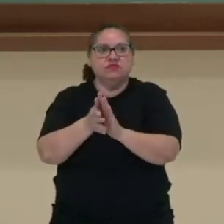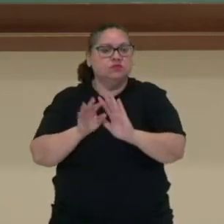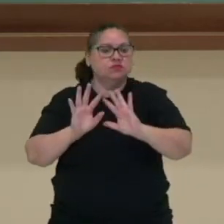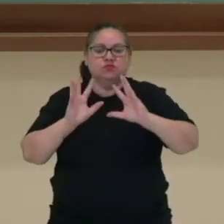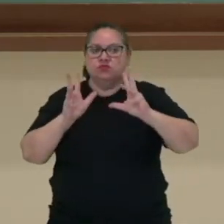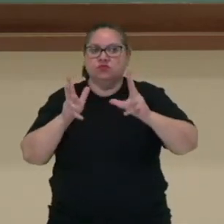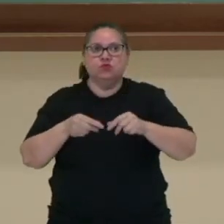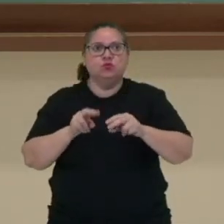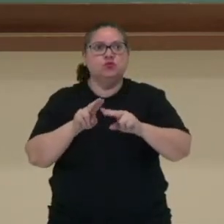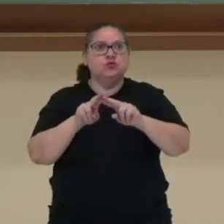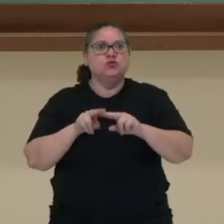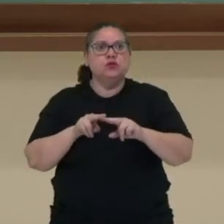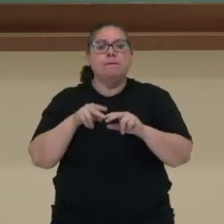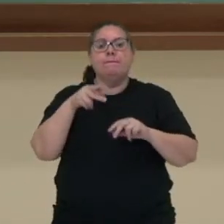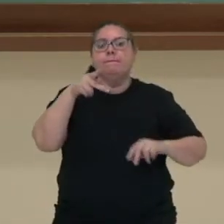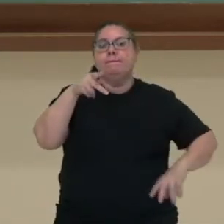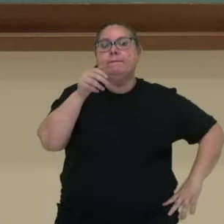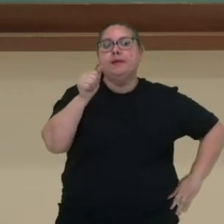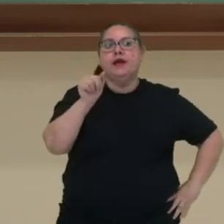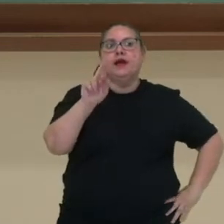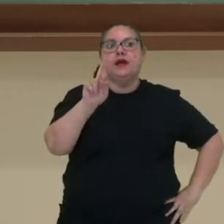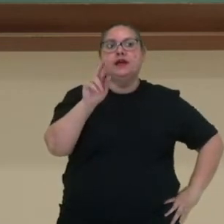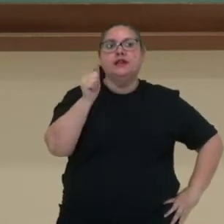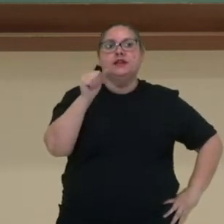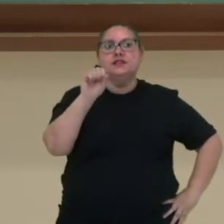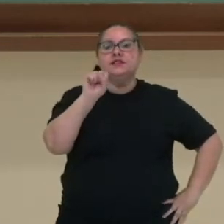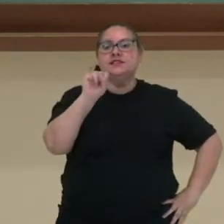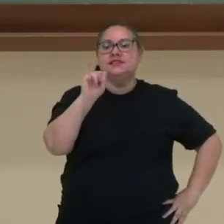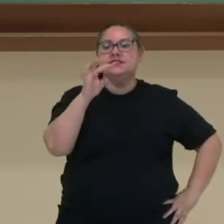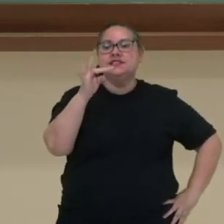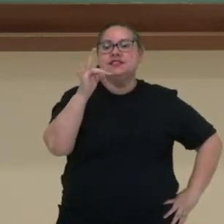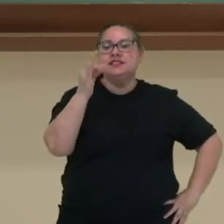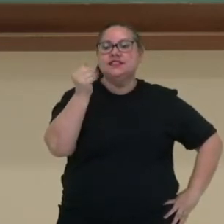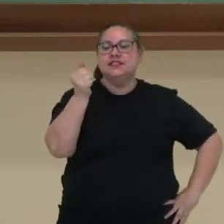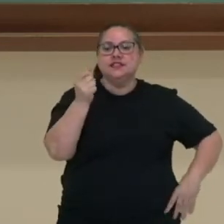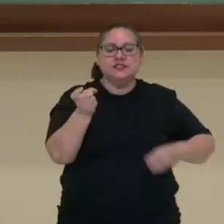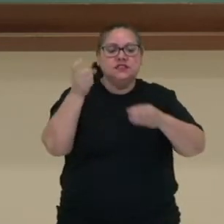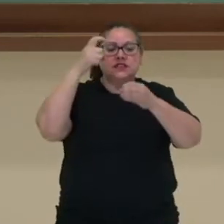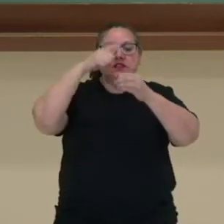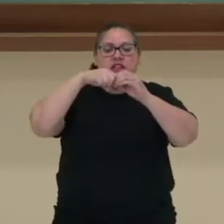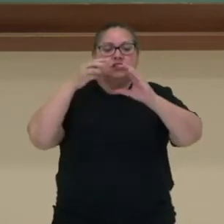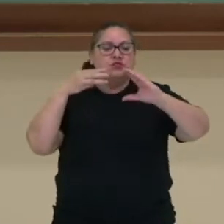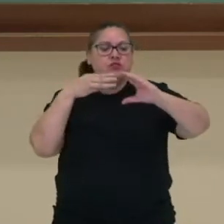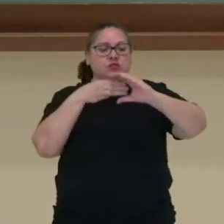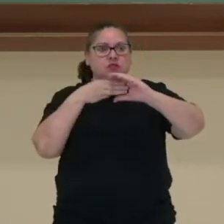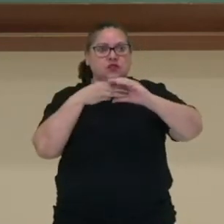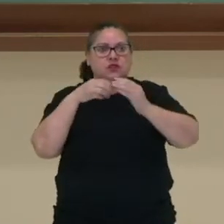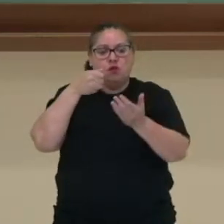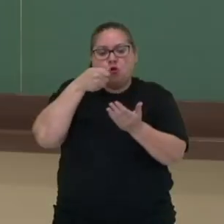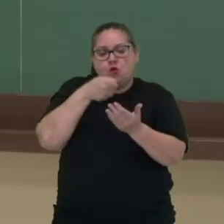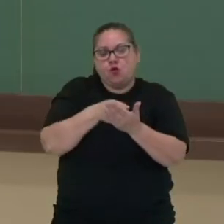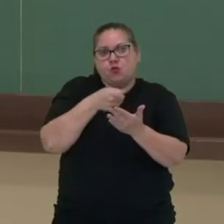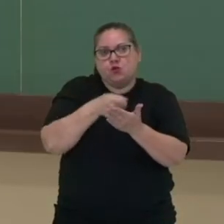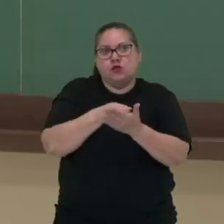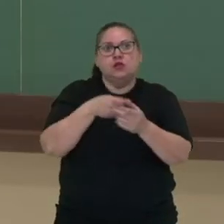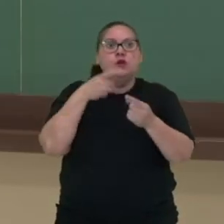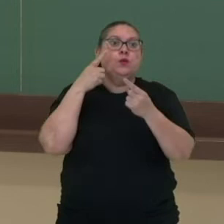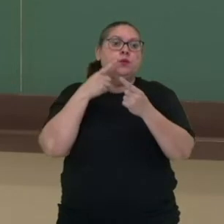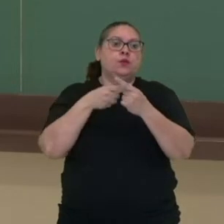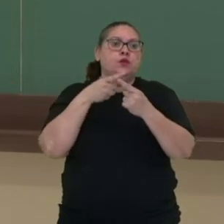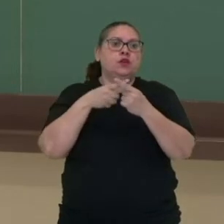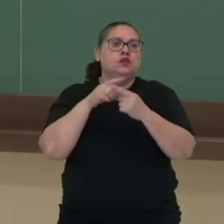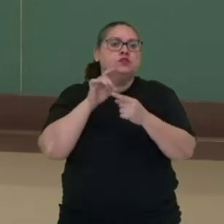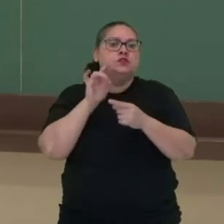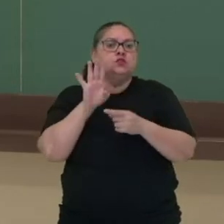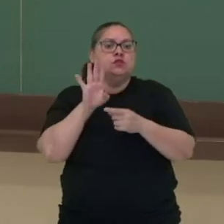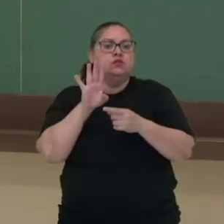isso, então, que nós chamamos de parasitas intracelulares obrigatórios, porque eles só